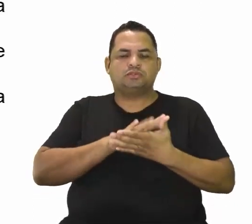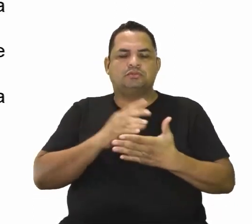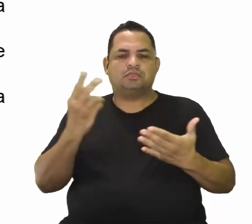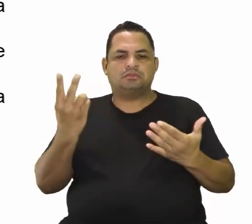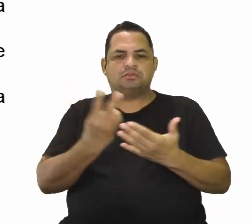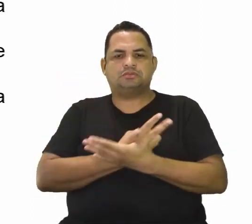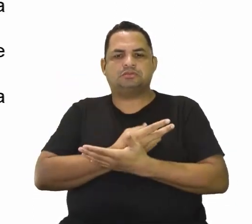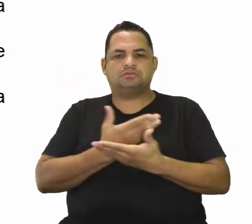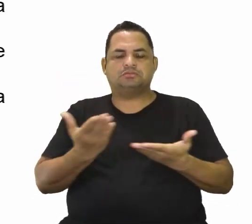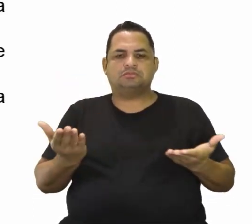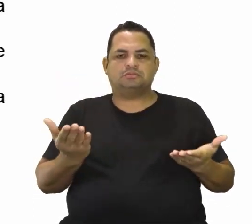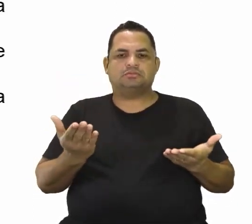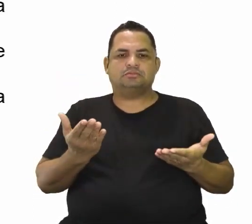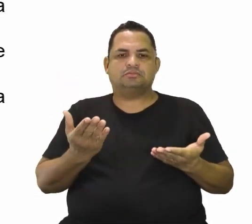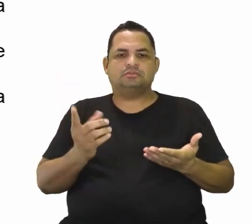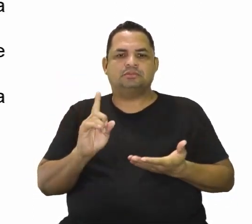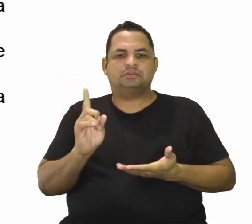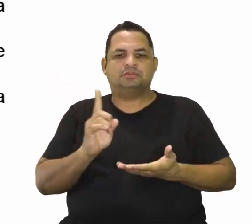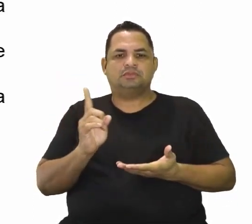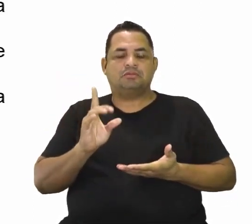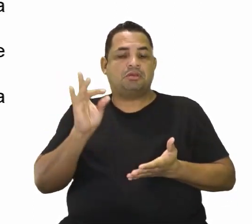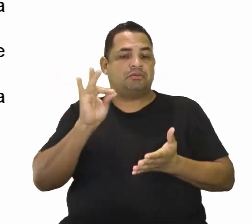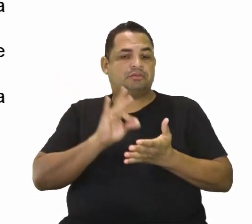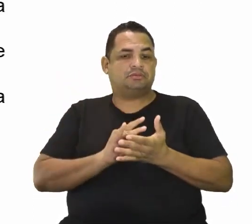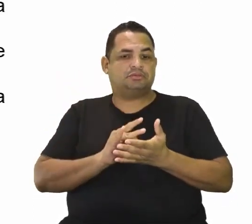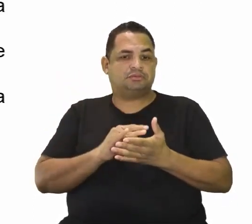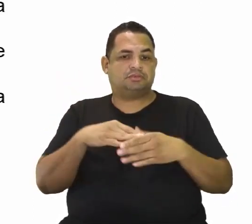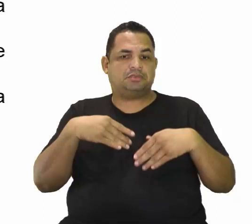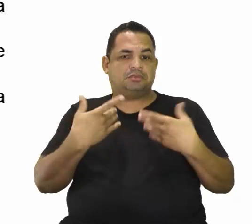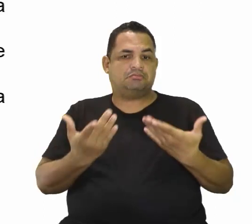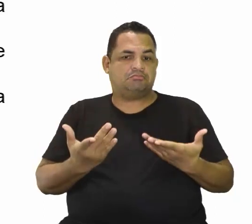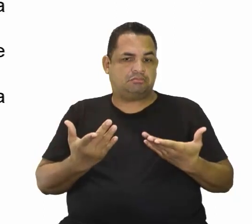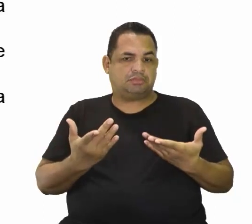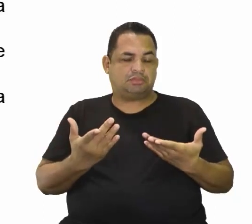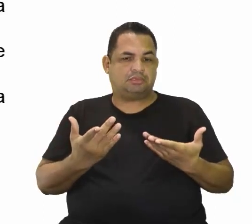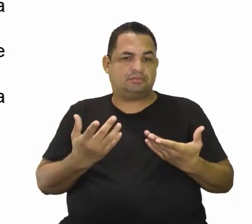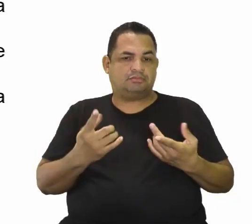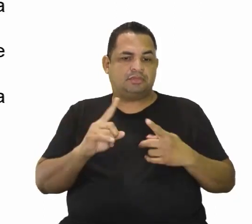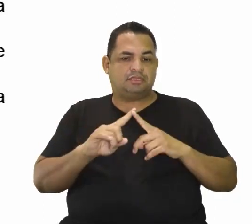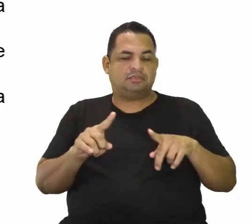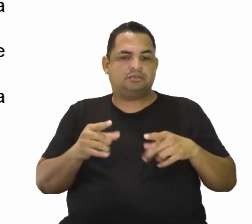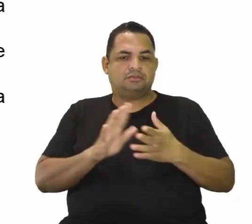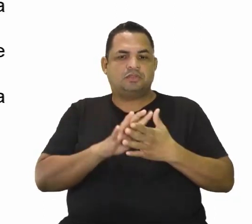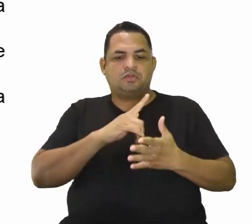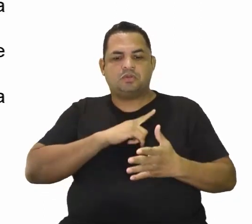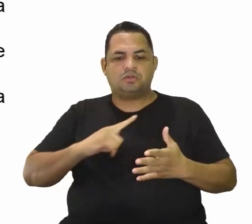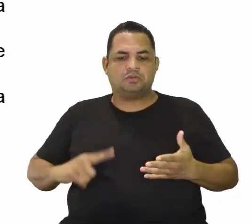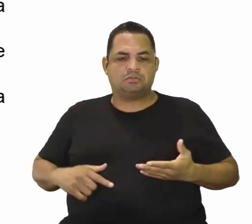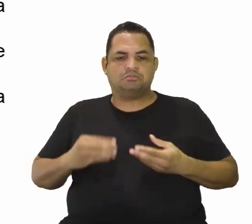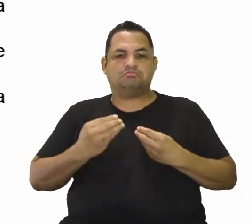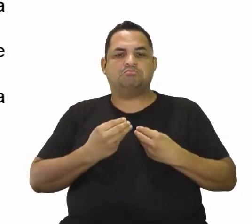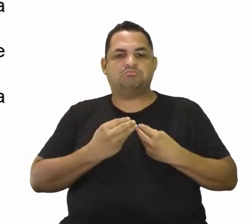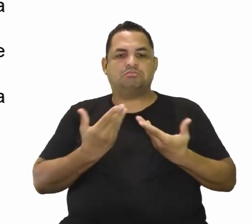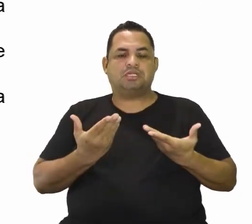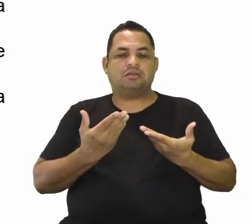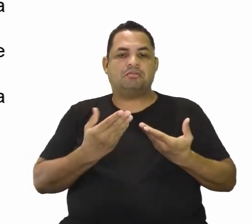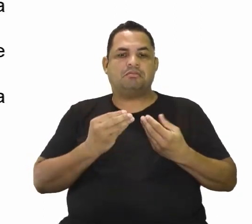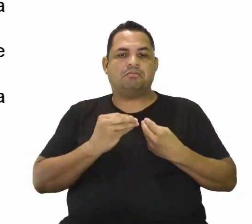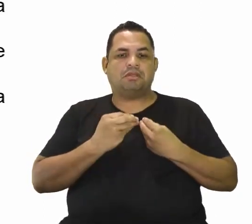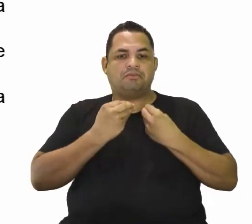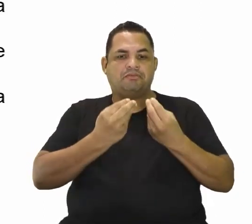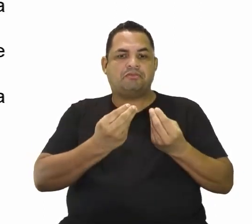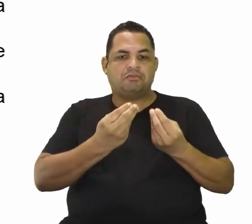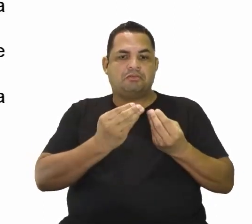acontecendo. Bom, não é o número oficial, mas acabou sendo oficial, porque o governo que deveria passar essas informações